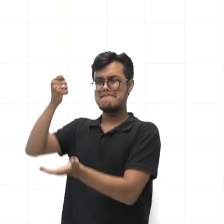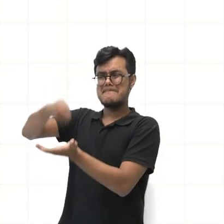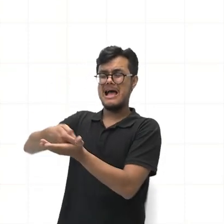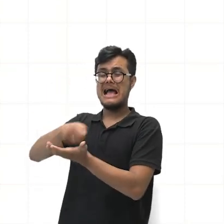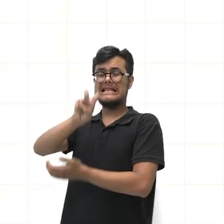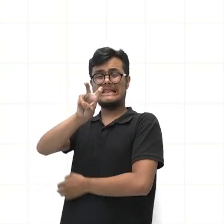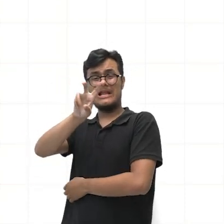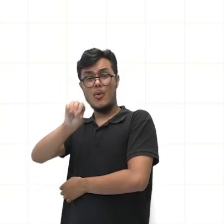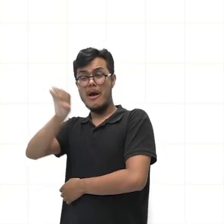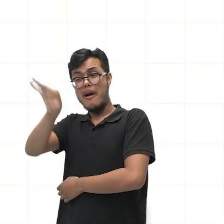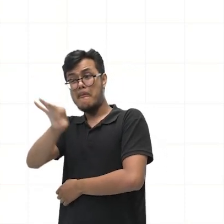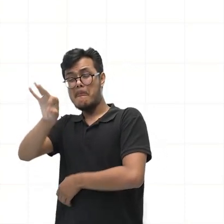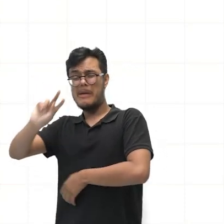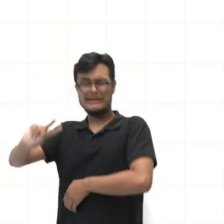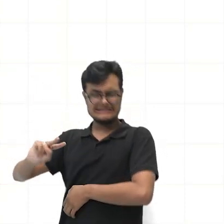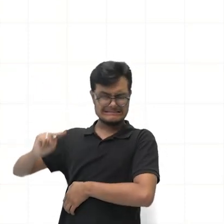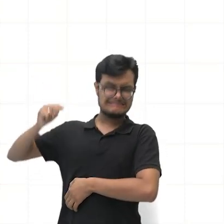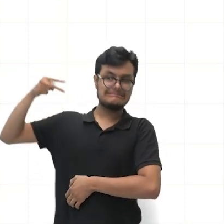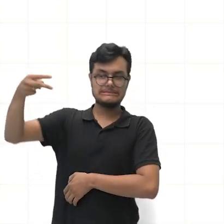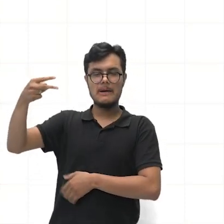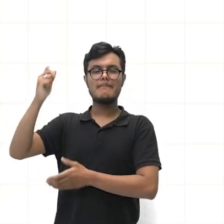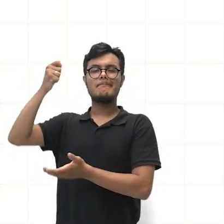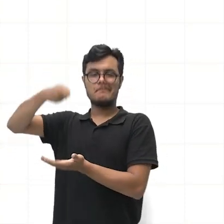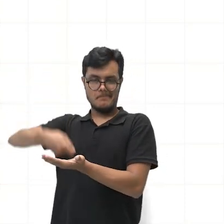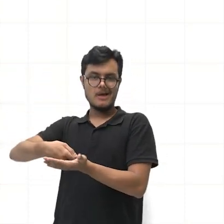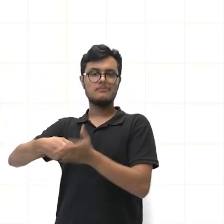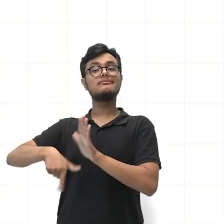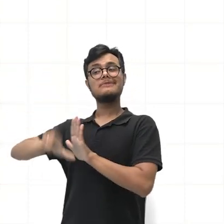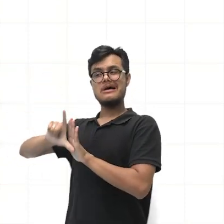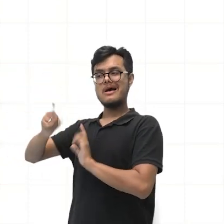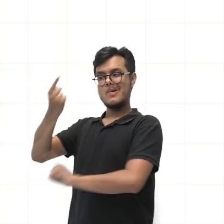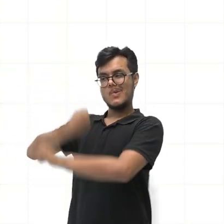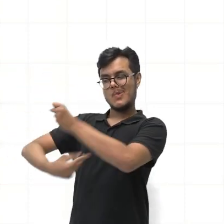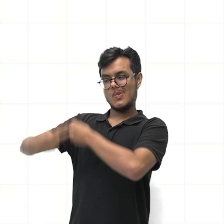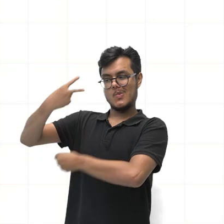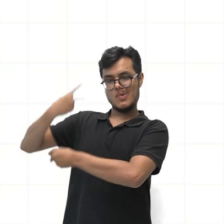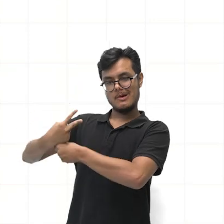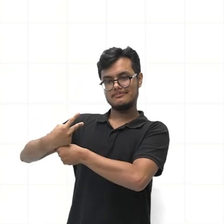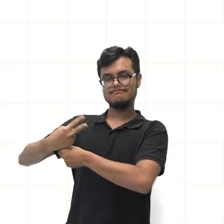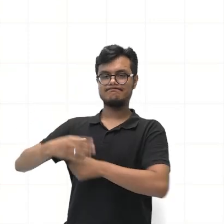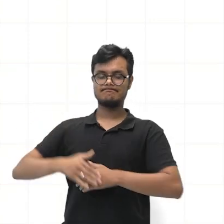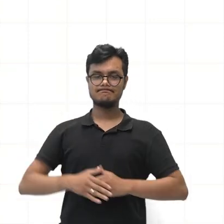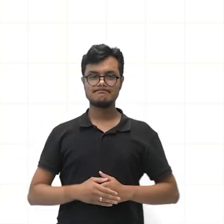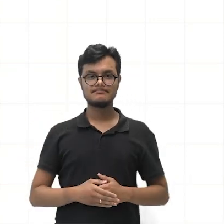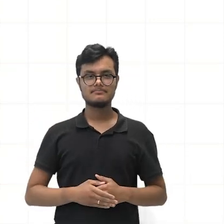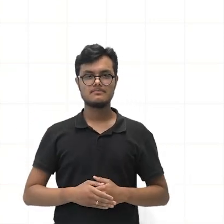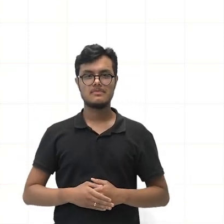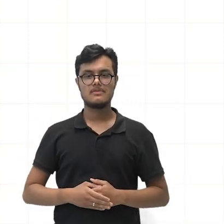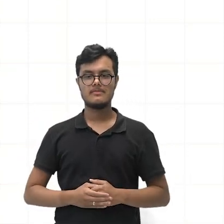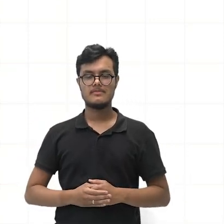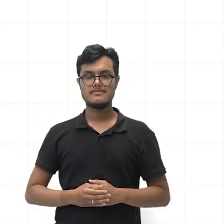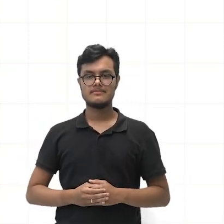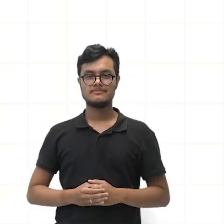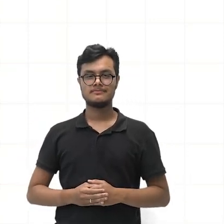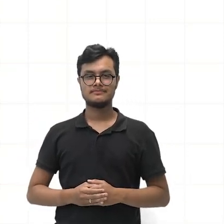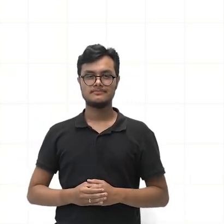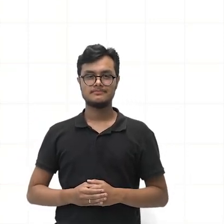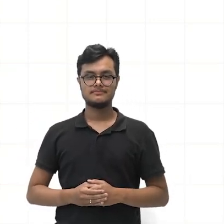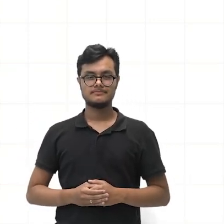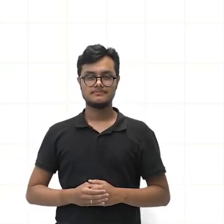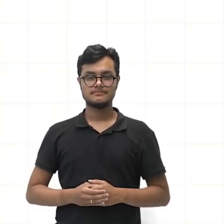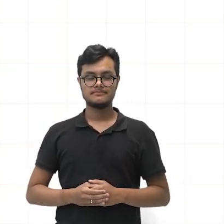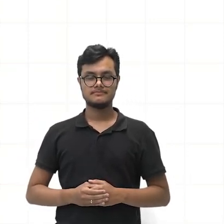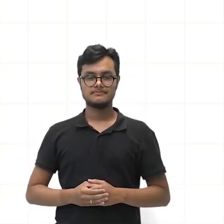dobro do que estava pagando há 2 anos atrás, certo? Está pagando aí R$